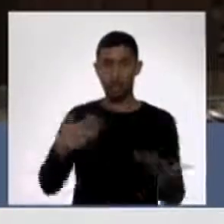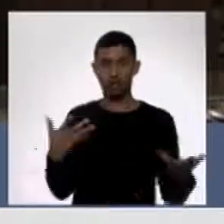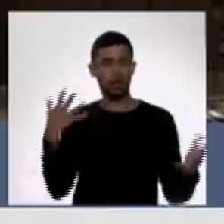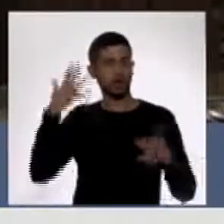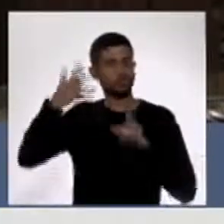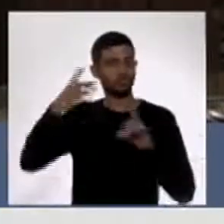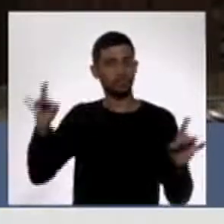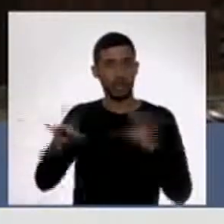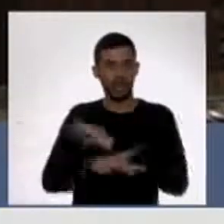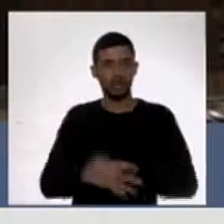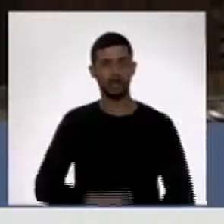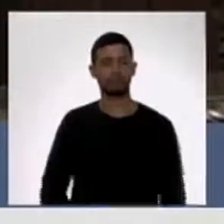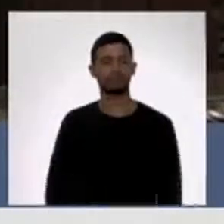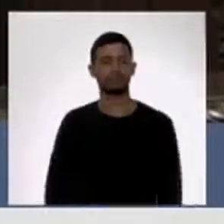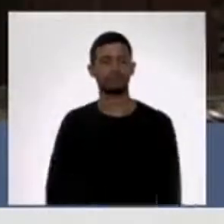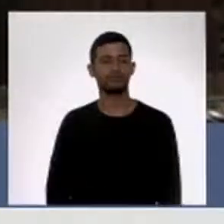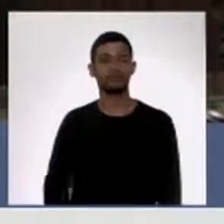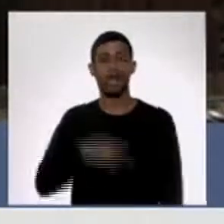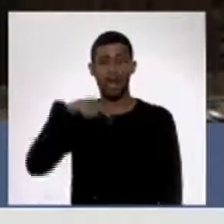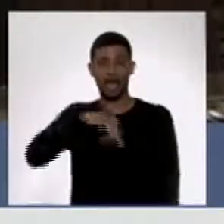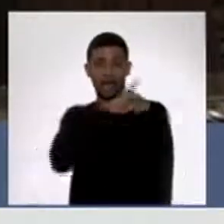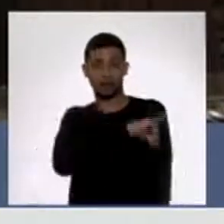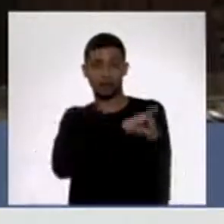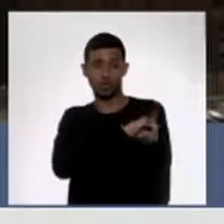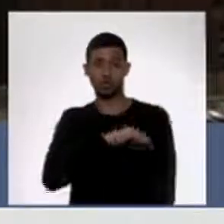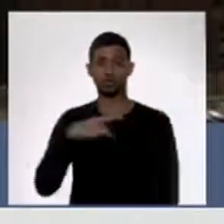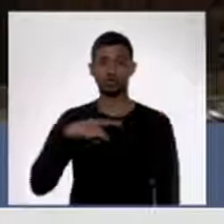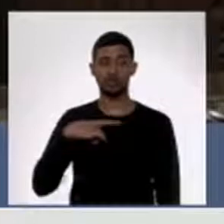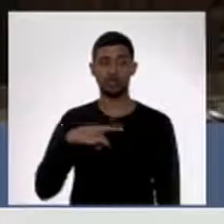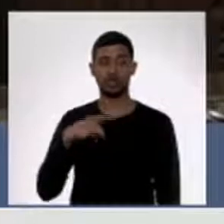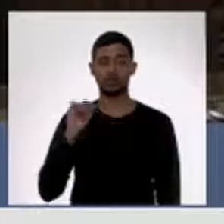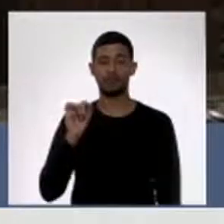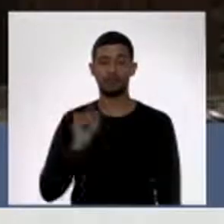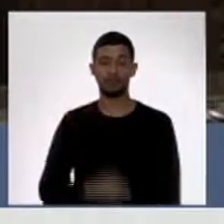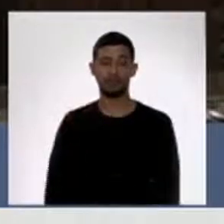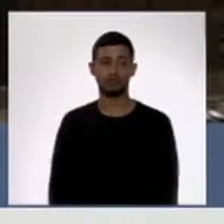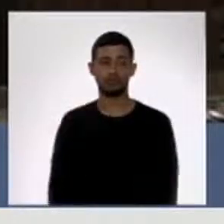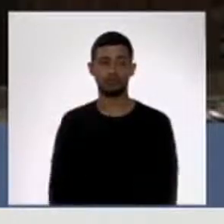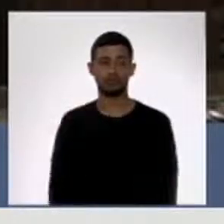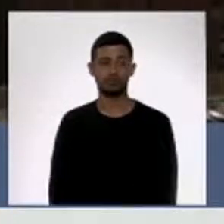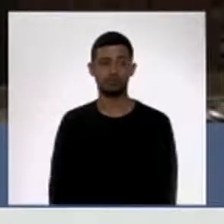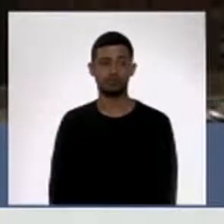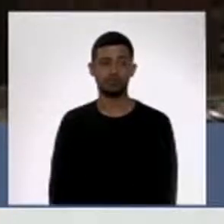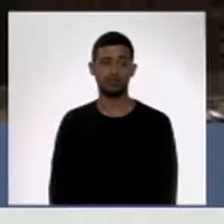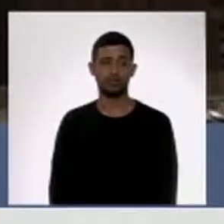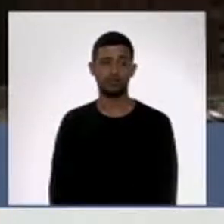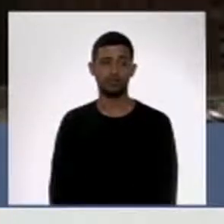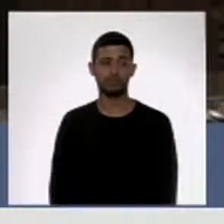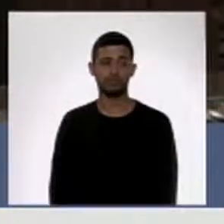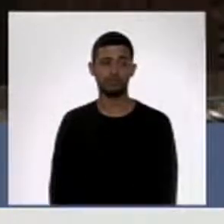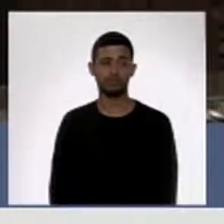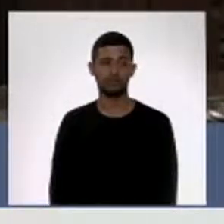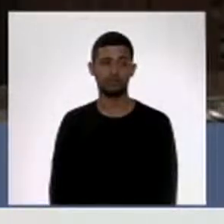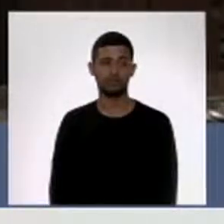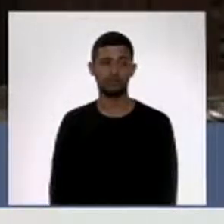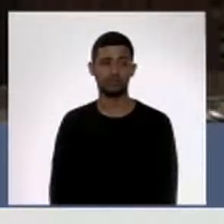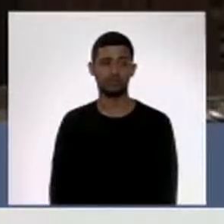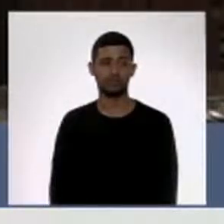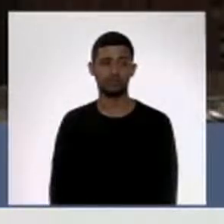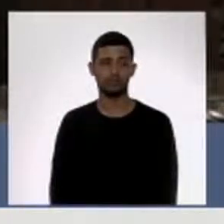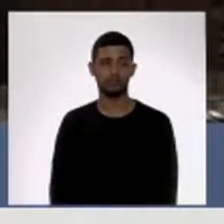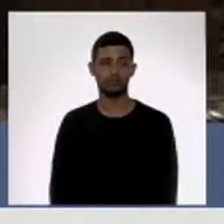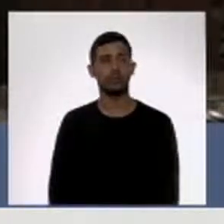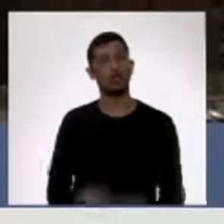fala, nós tivemos no Rio de Janeiro, ainda sob a égide do